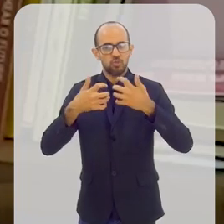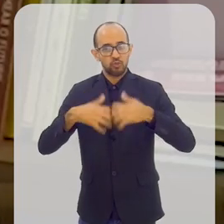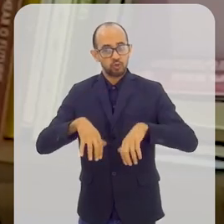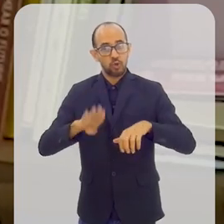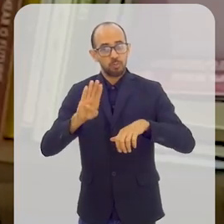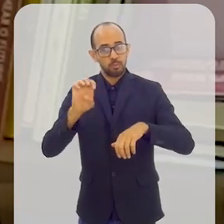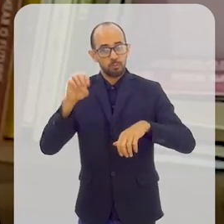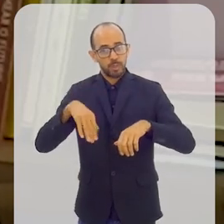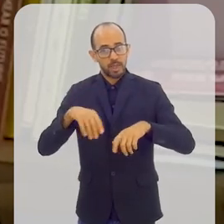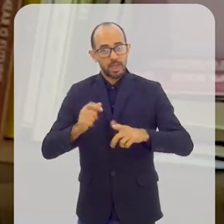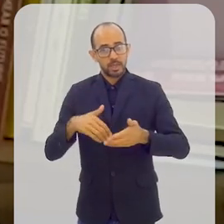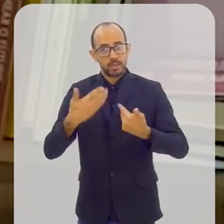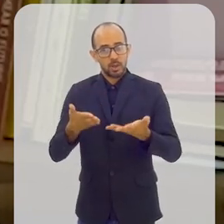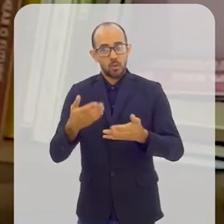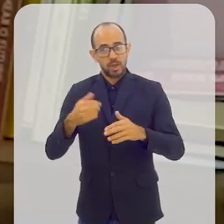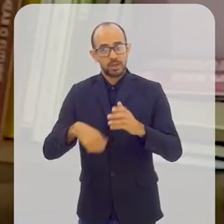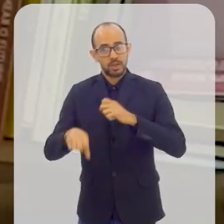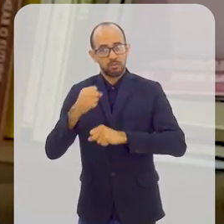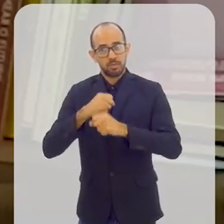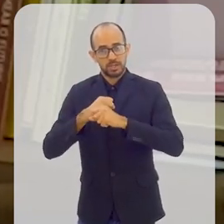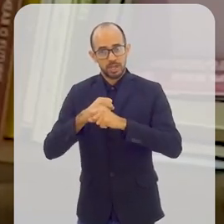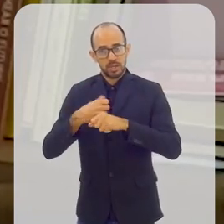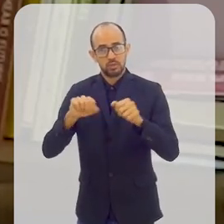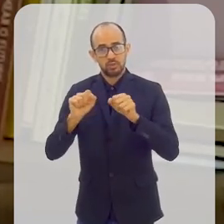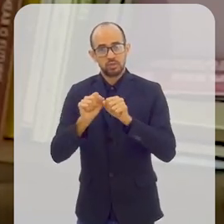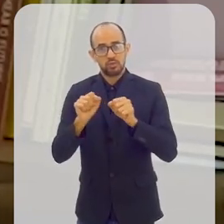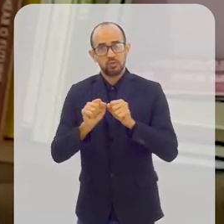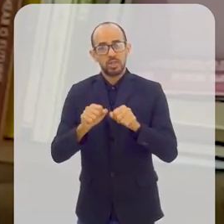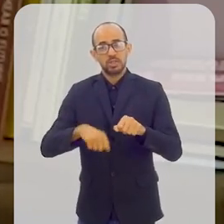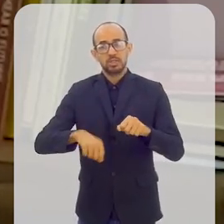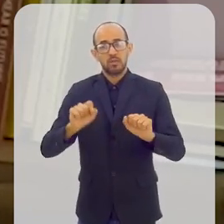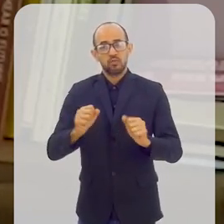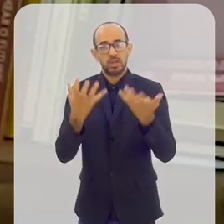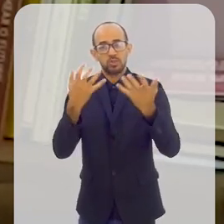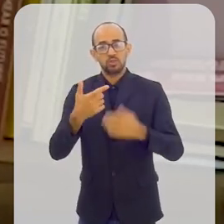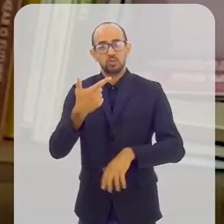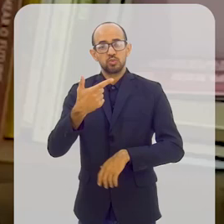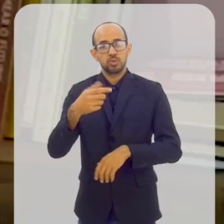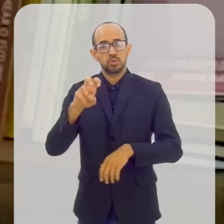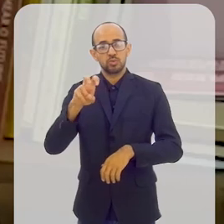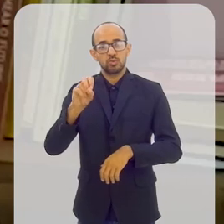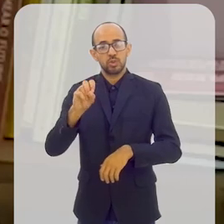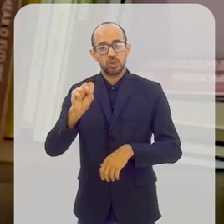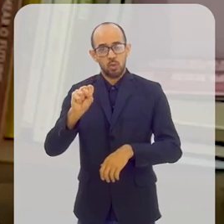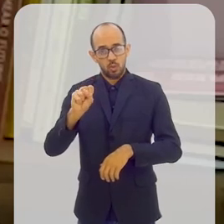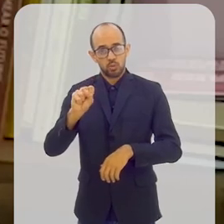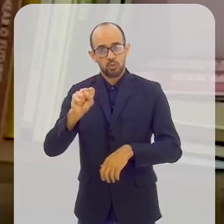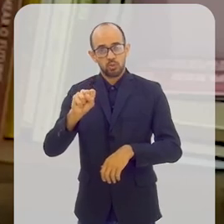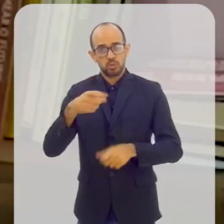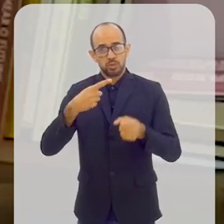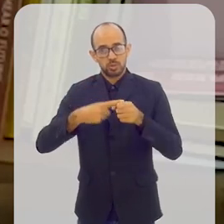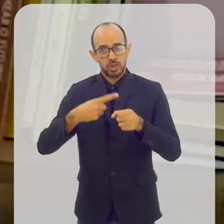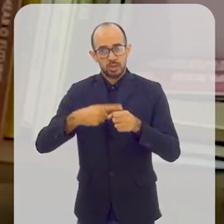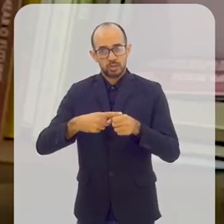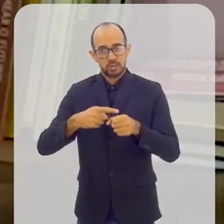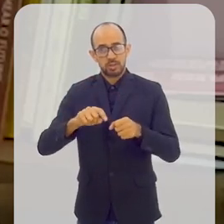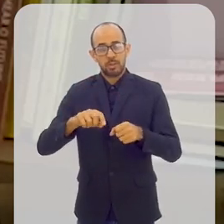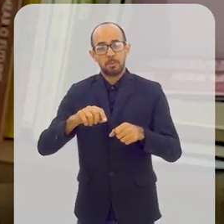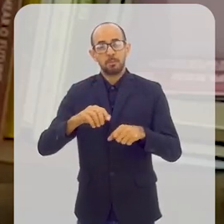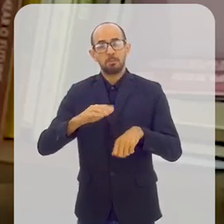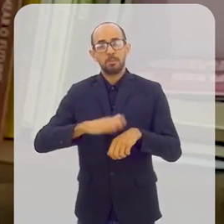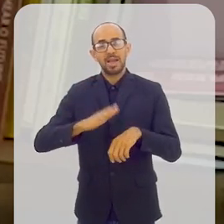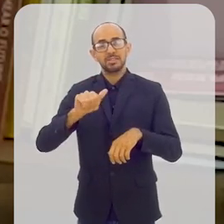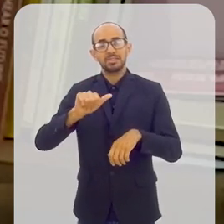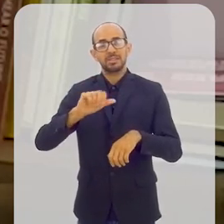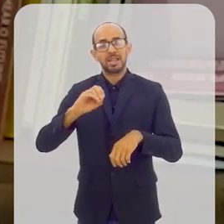passado, nós fizemos eventos em 258 cidades. Nós fizemos 10 mil